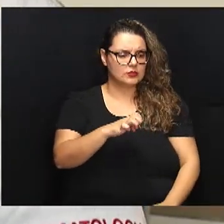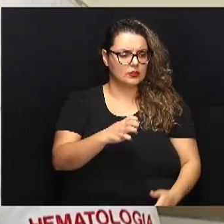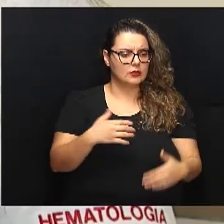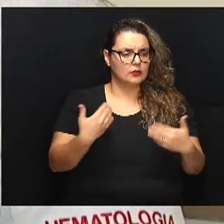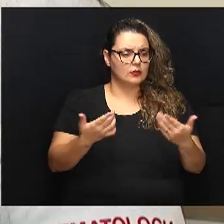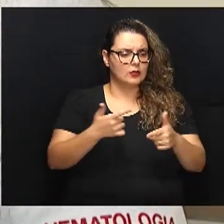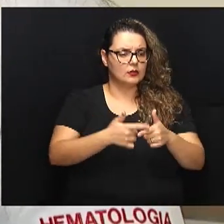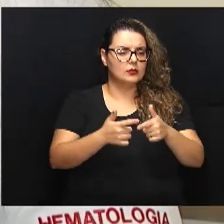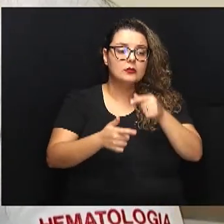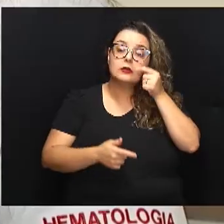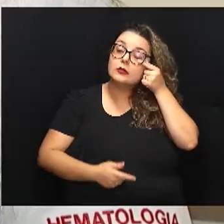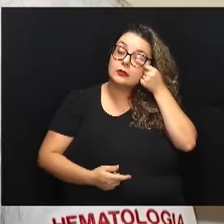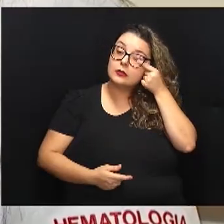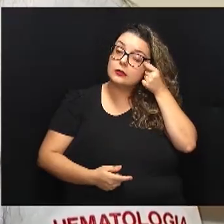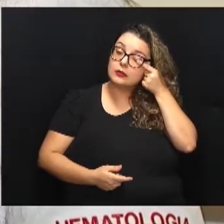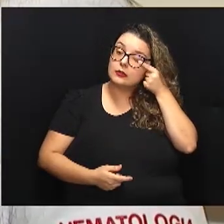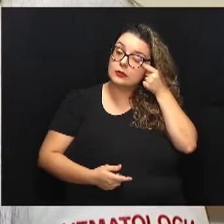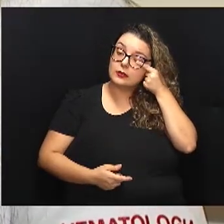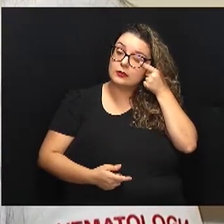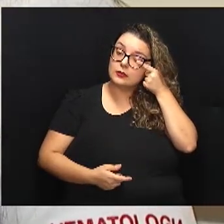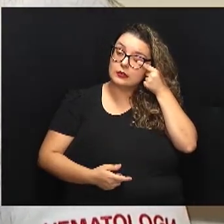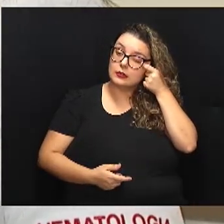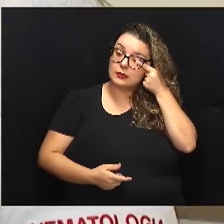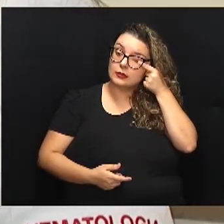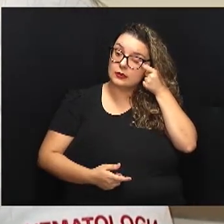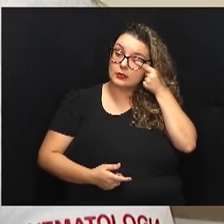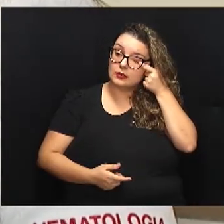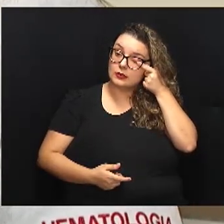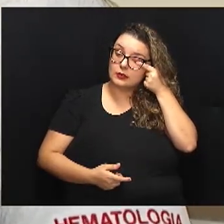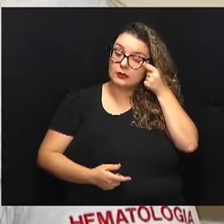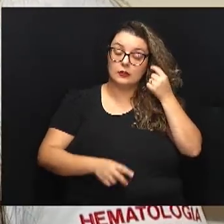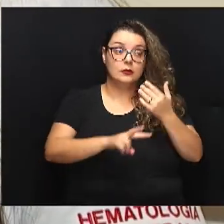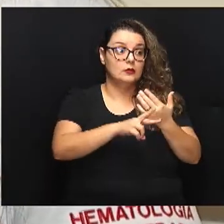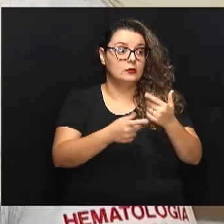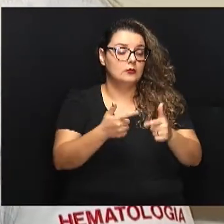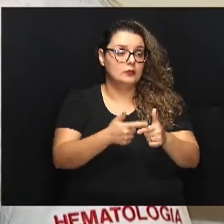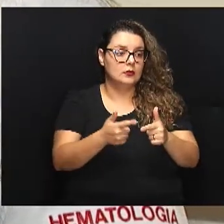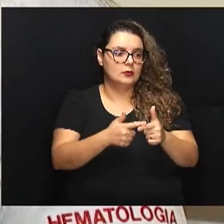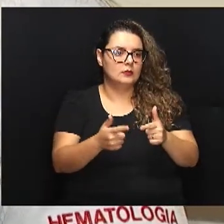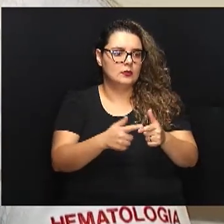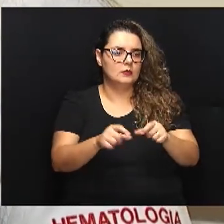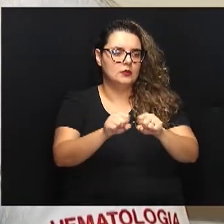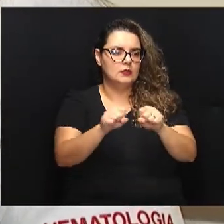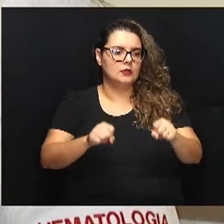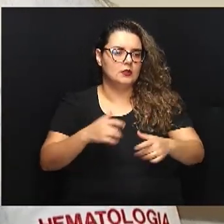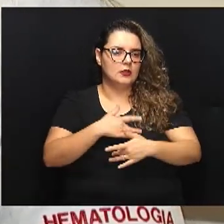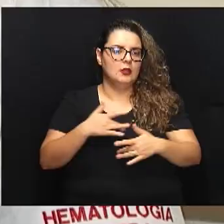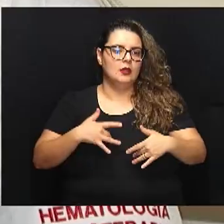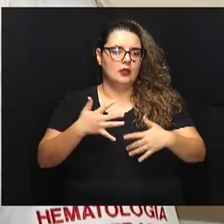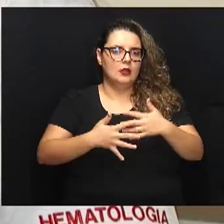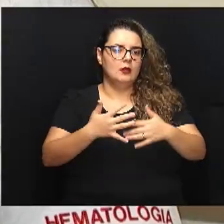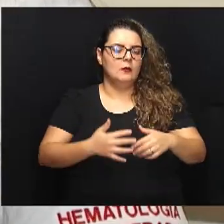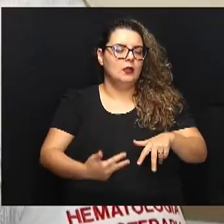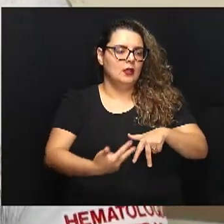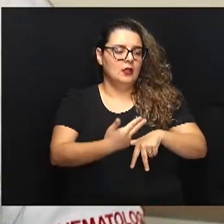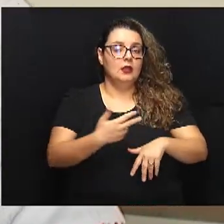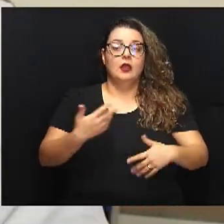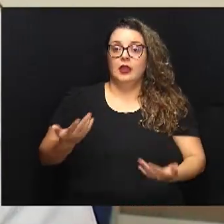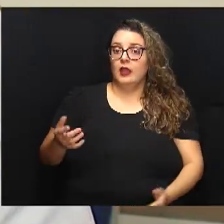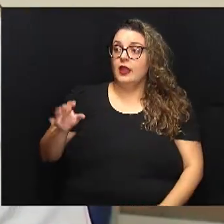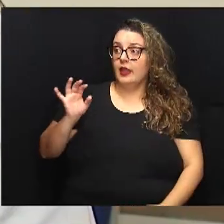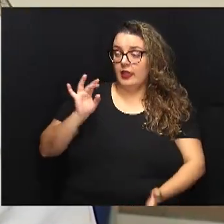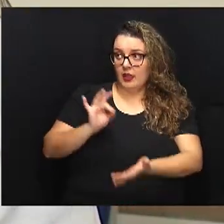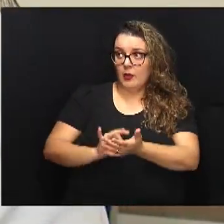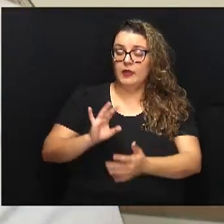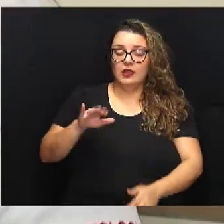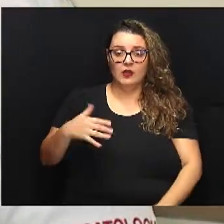essa baixa pode acarretar no sistema de saúde, nessa falta de sangue, atrapalha em cirurgia? Realmente, quando